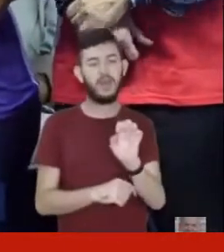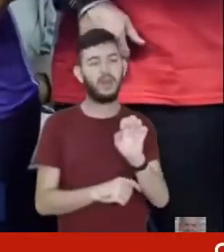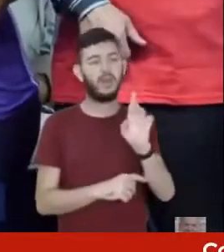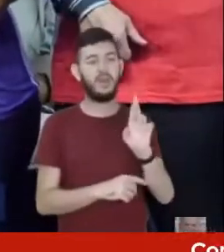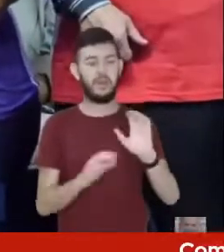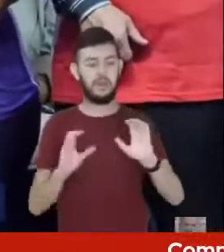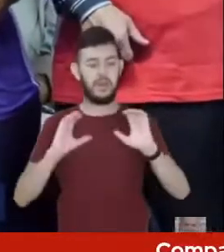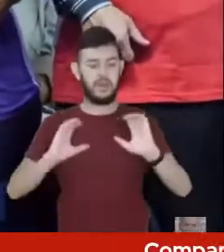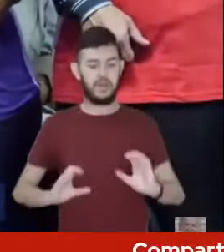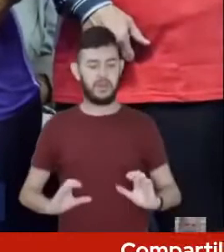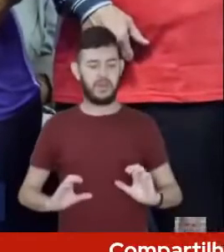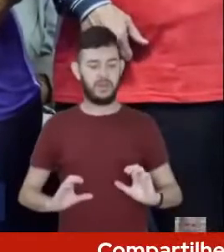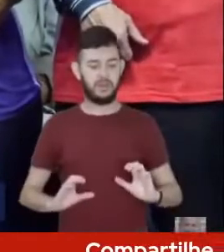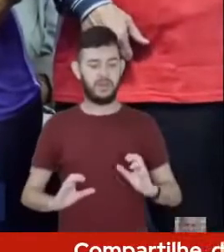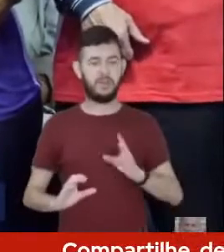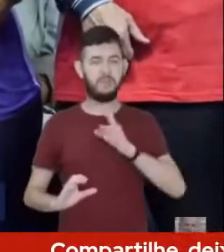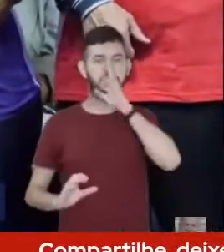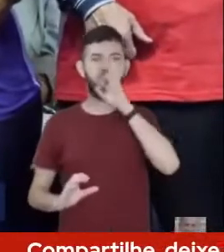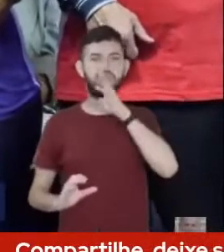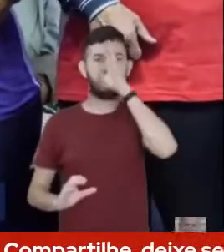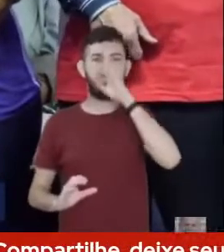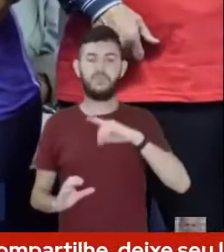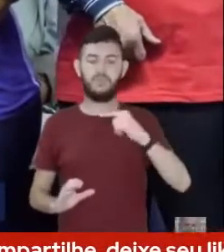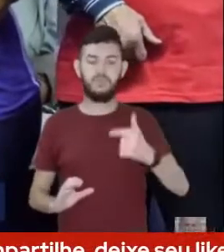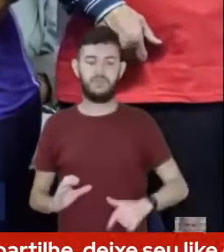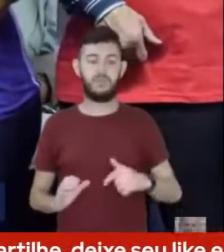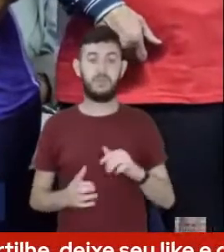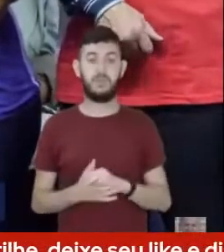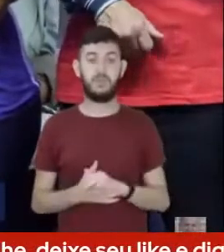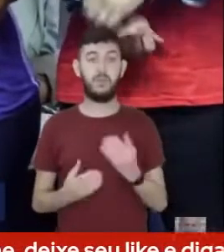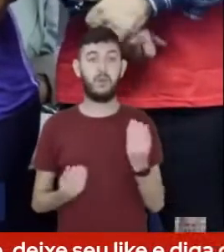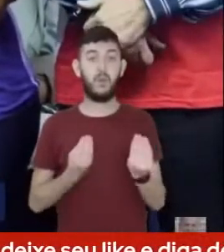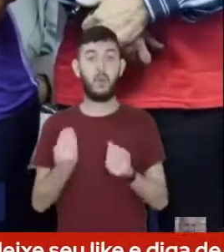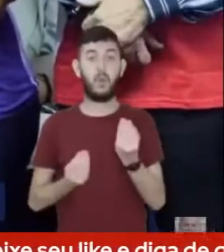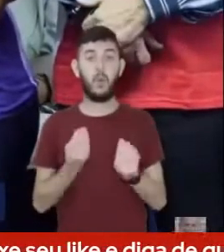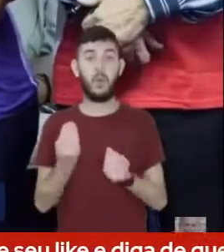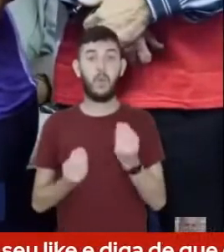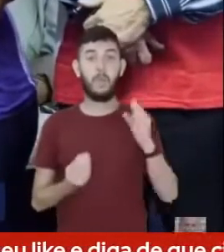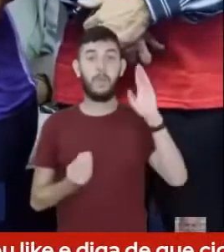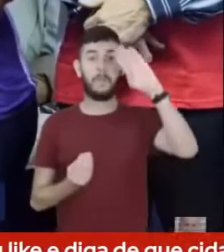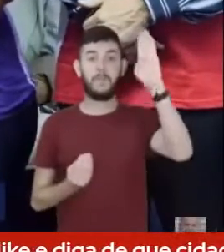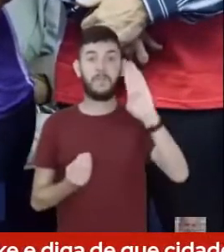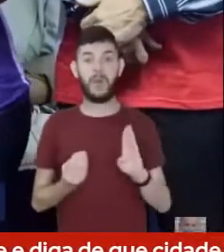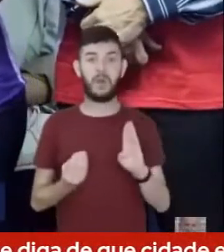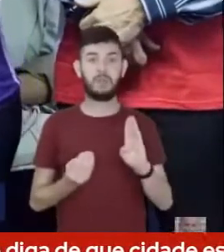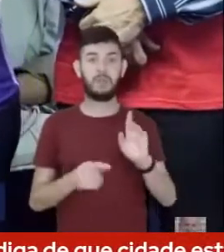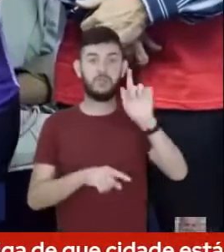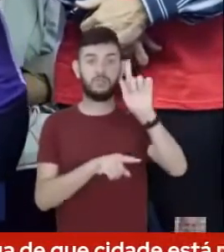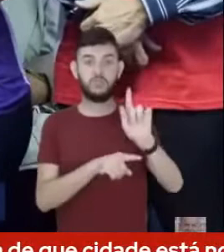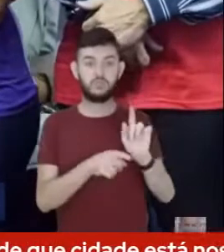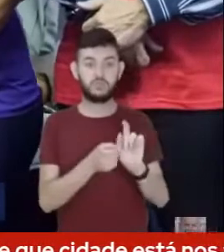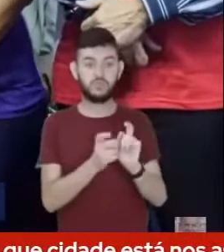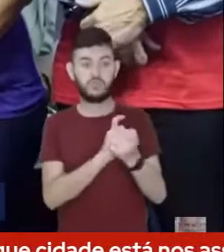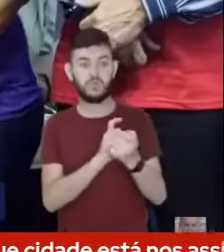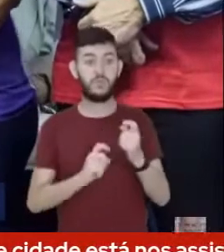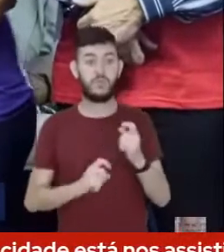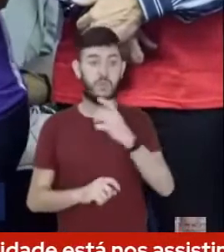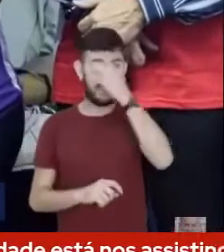nosso país com homens e mulheres que não têm caráter, e este é o nosso maior